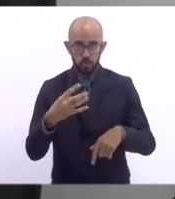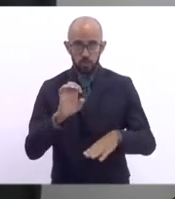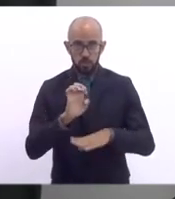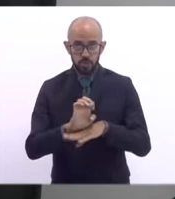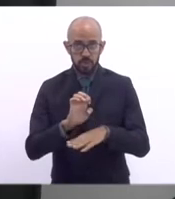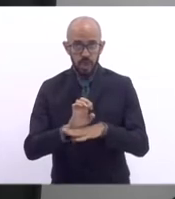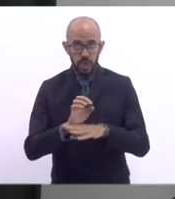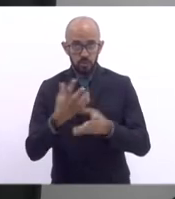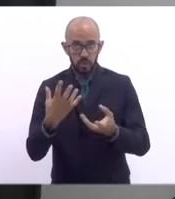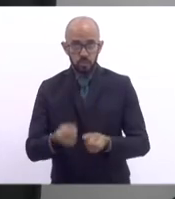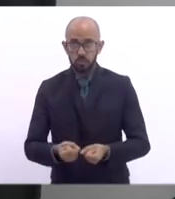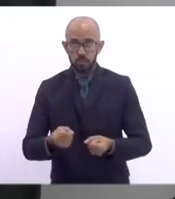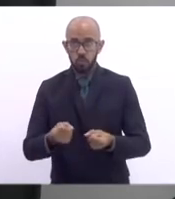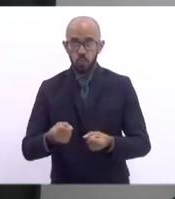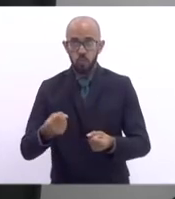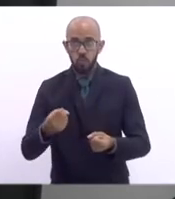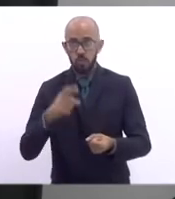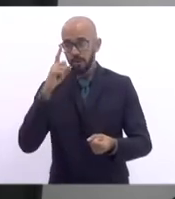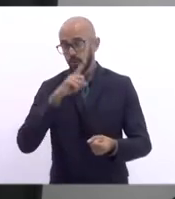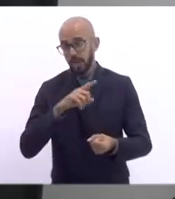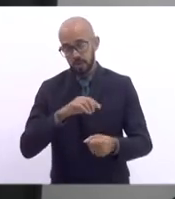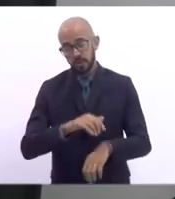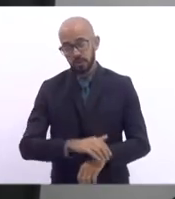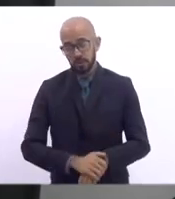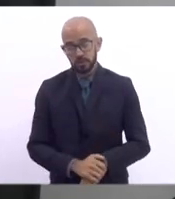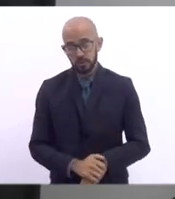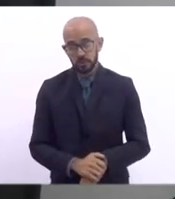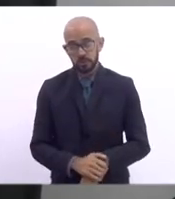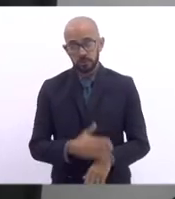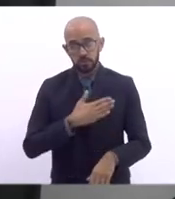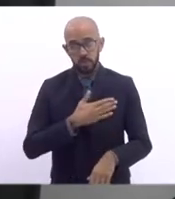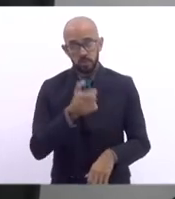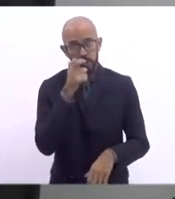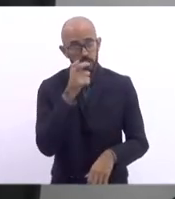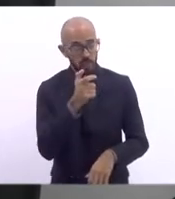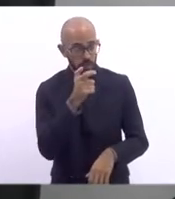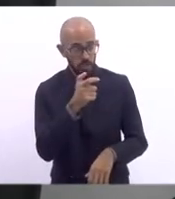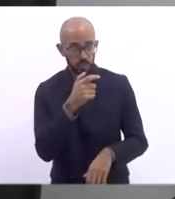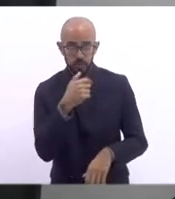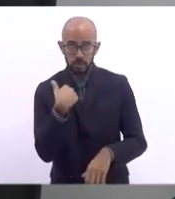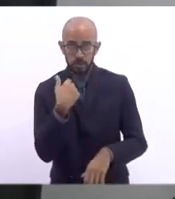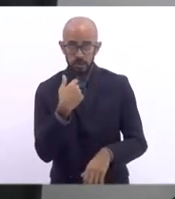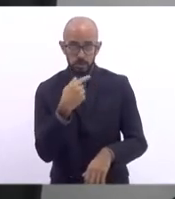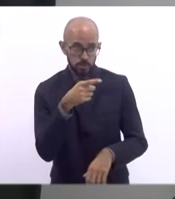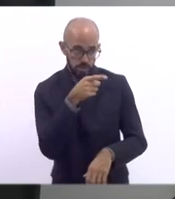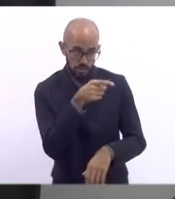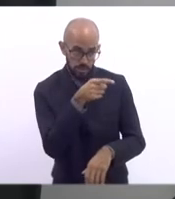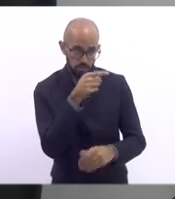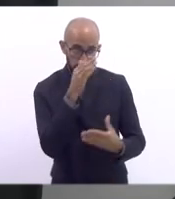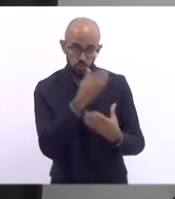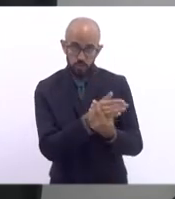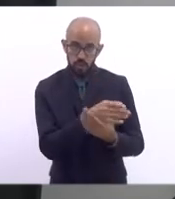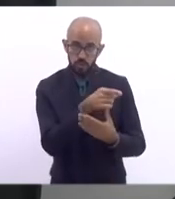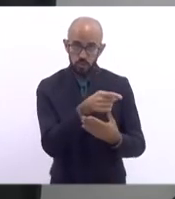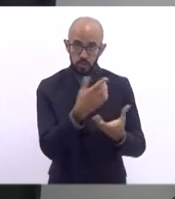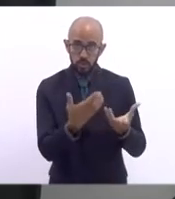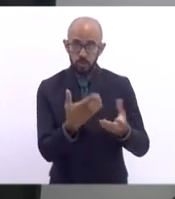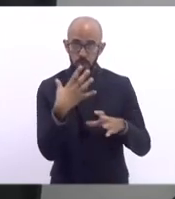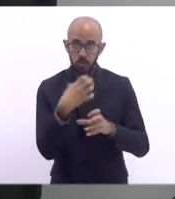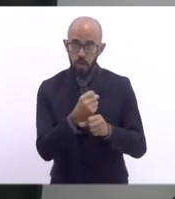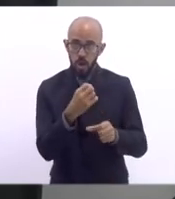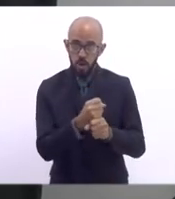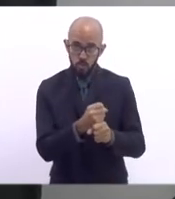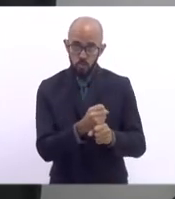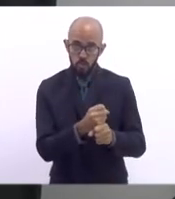erro a mim nem interesse nesse nesse processo e já nota Aí é que eu quero o cálculo